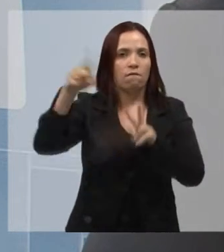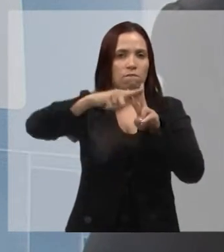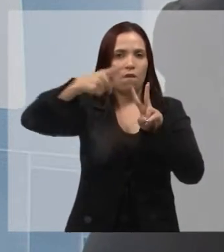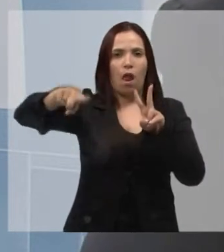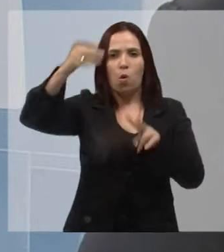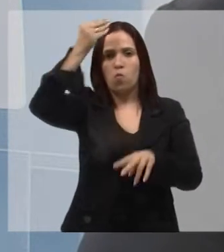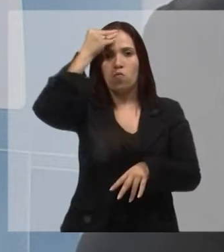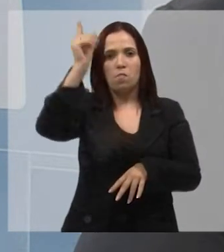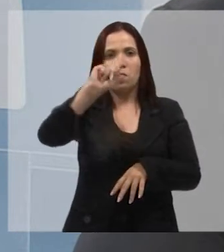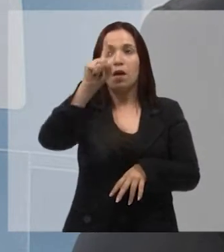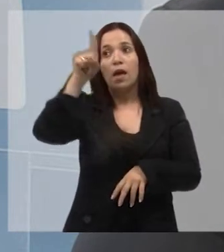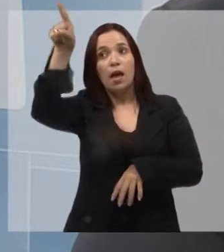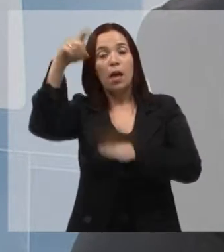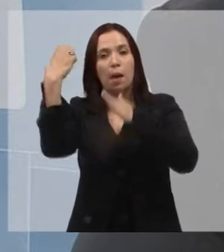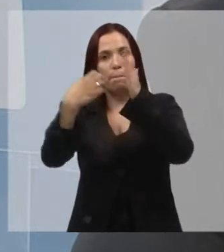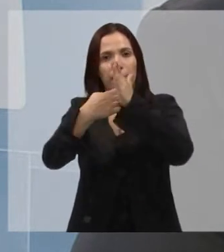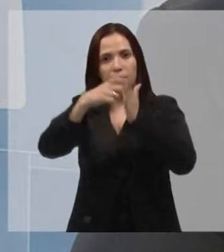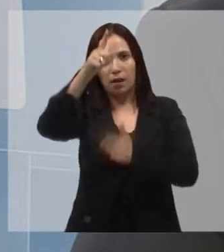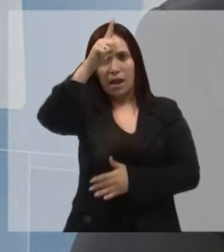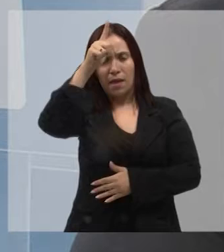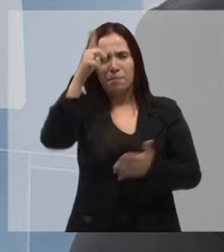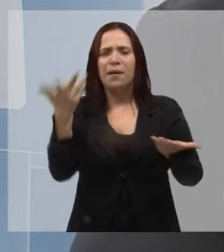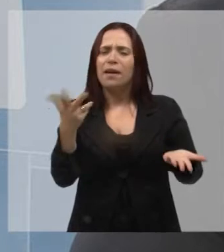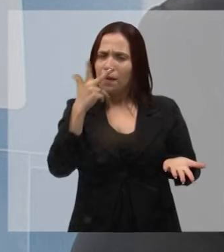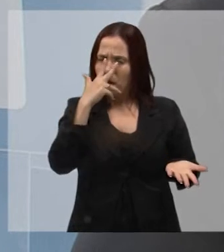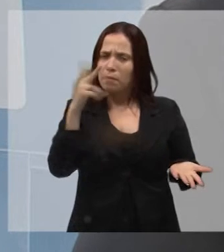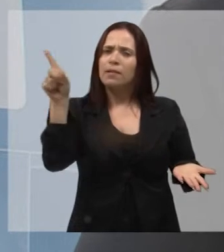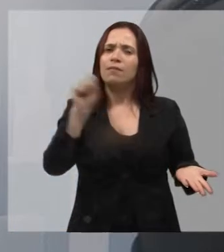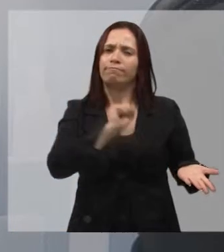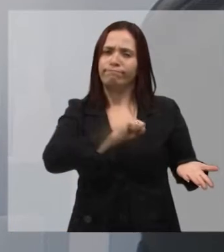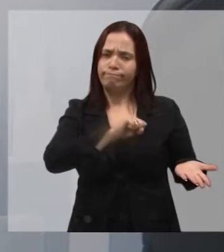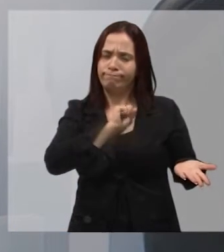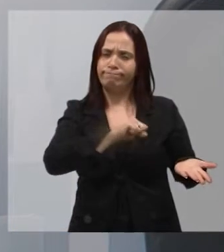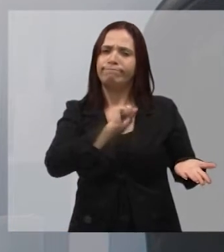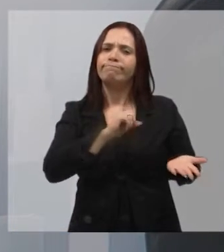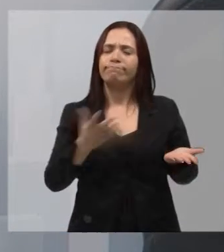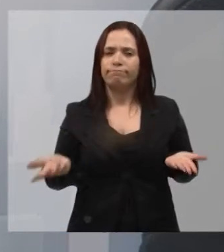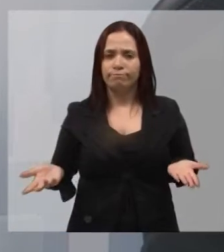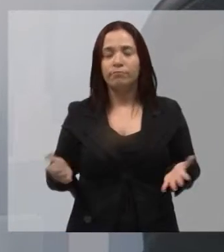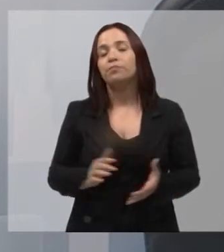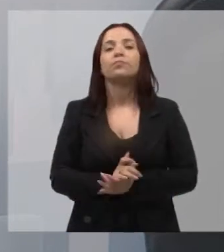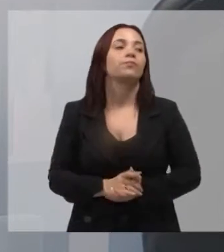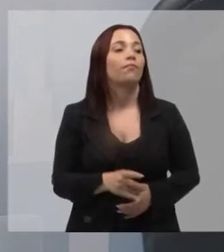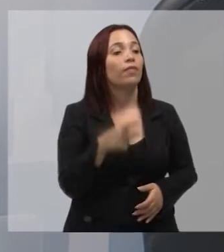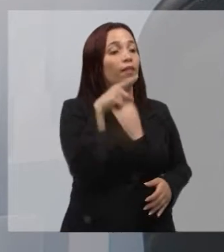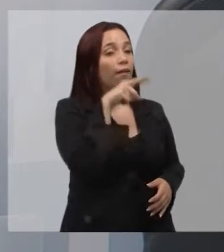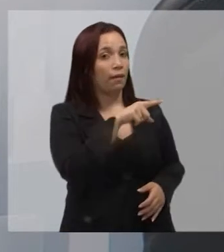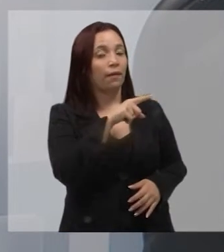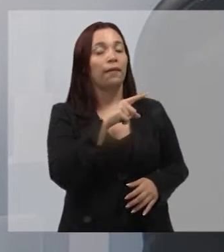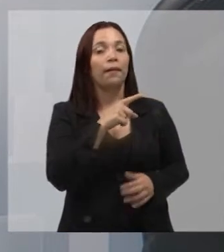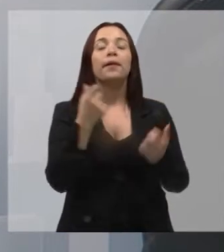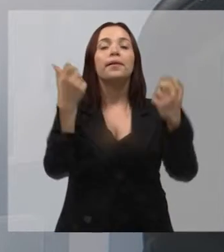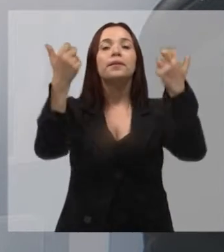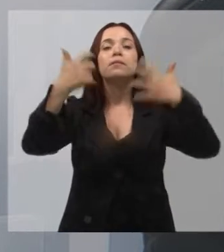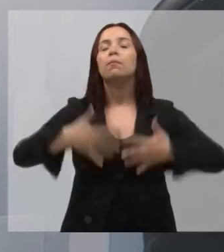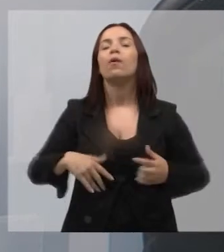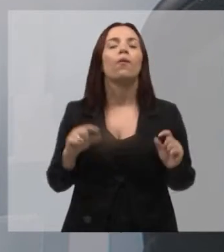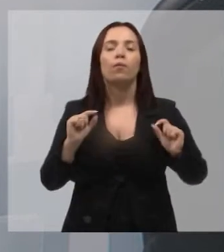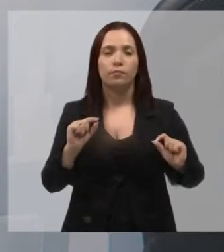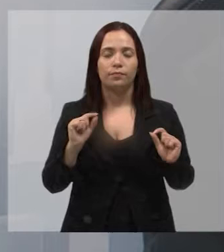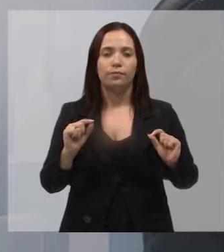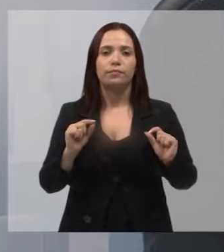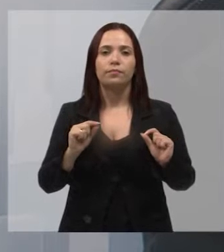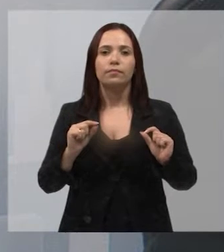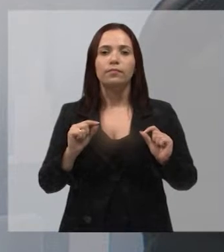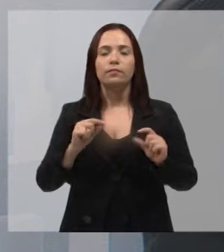culpa nenhuma. Aí é um argumento tacanho, né, Luiz? O Carlos Frederico está se referindo a alguns